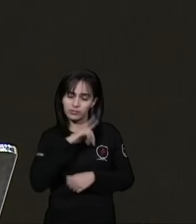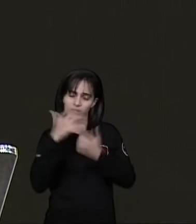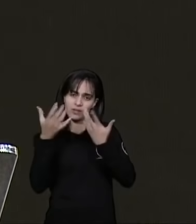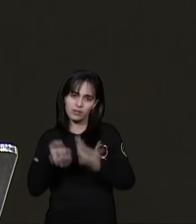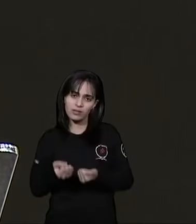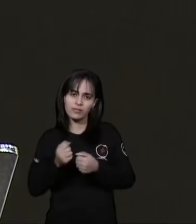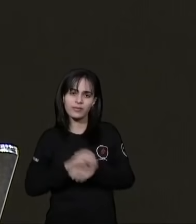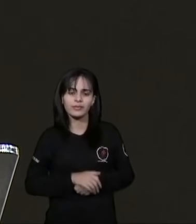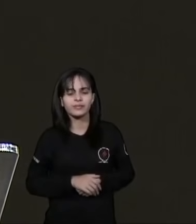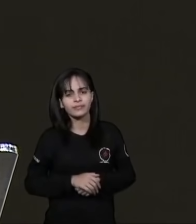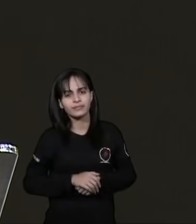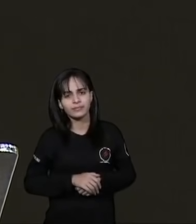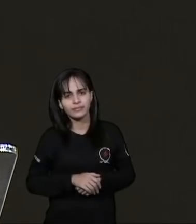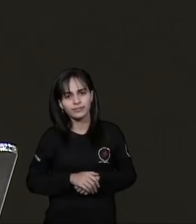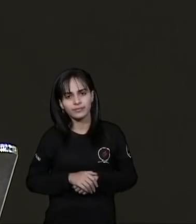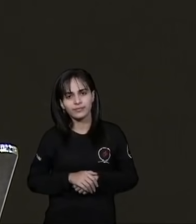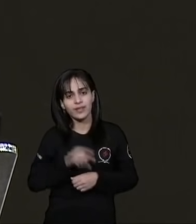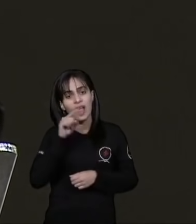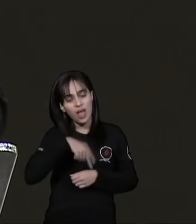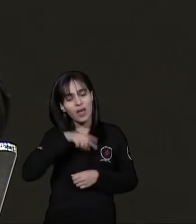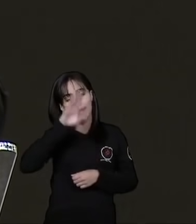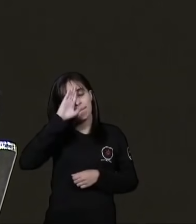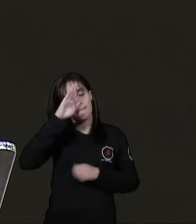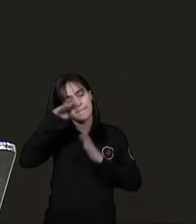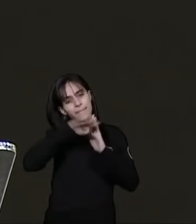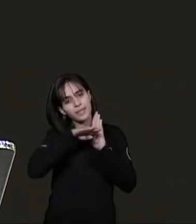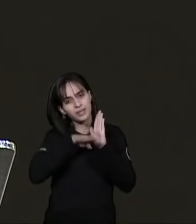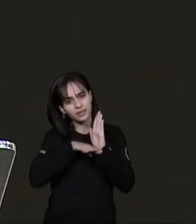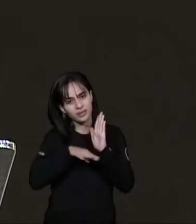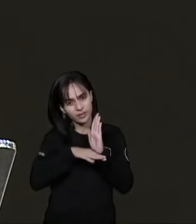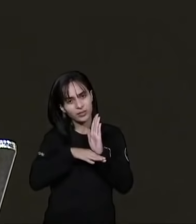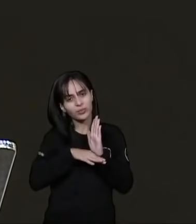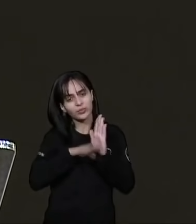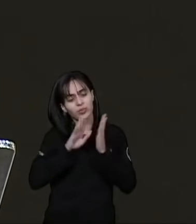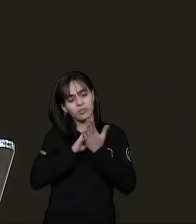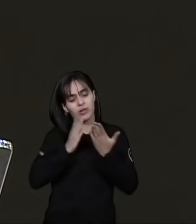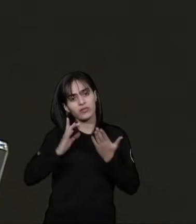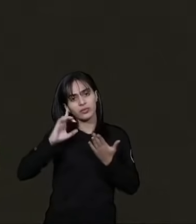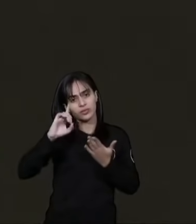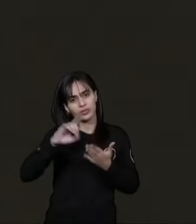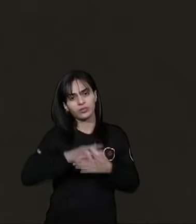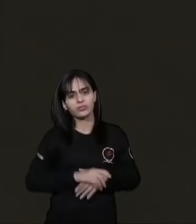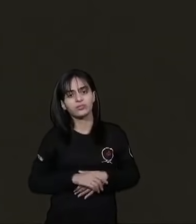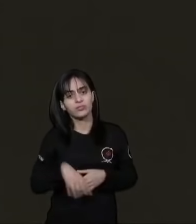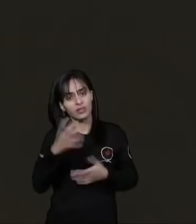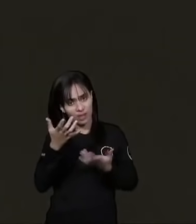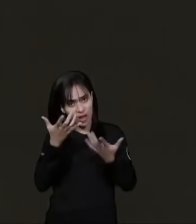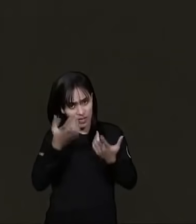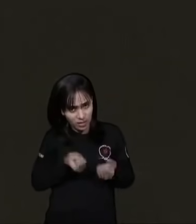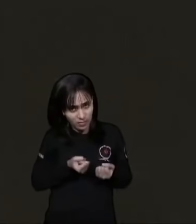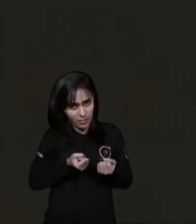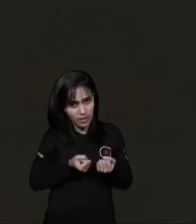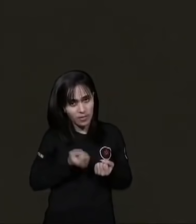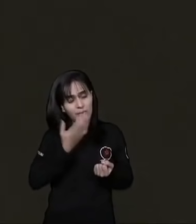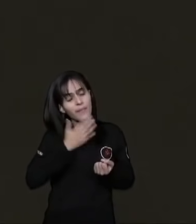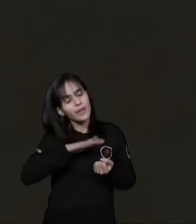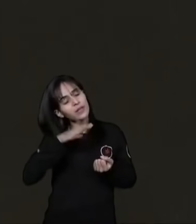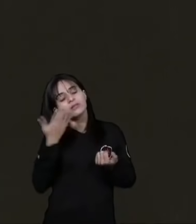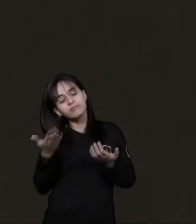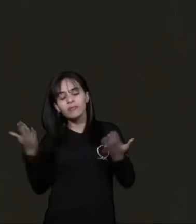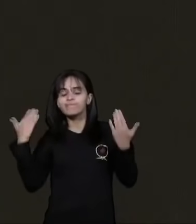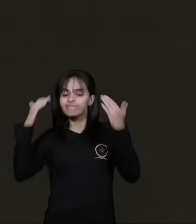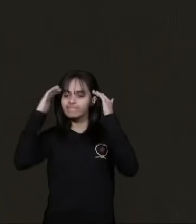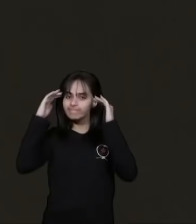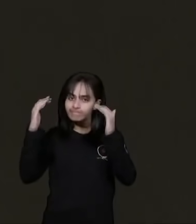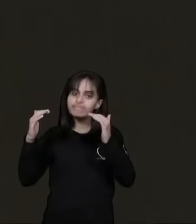receber meu amado isso aqui é um princípio da palavra de Deus você quer receber promessas se